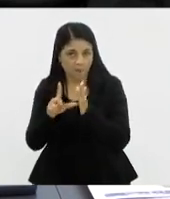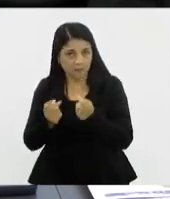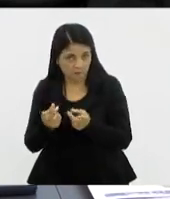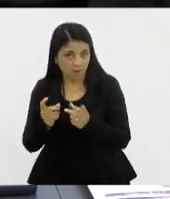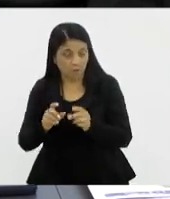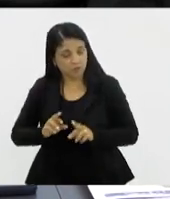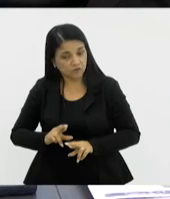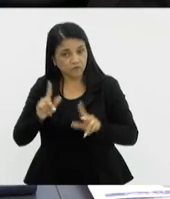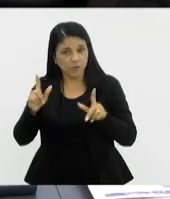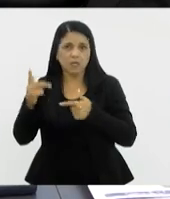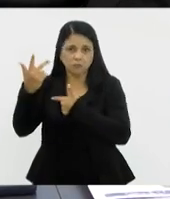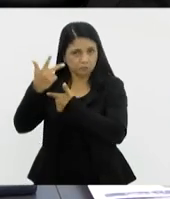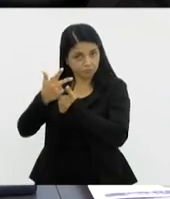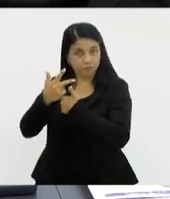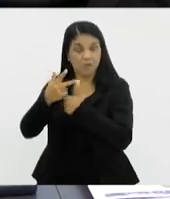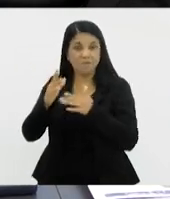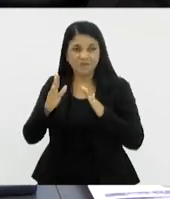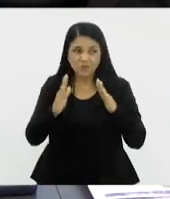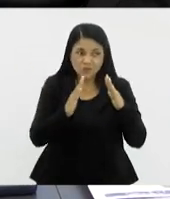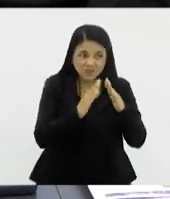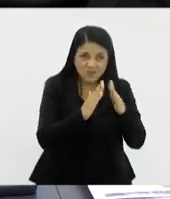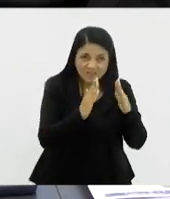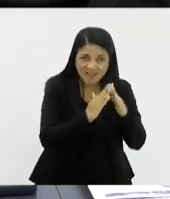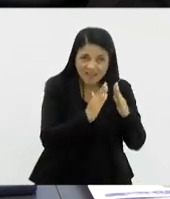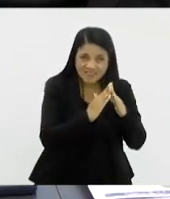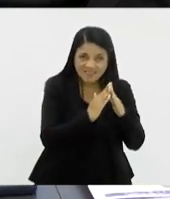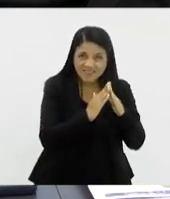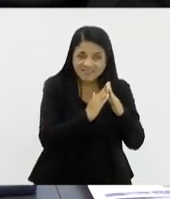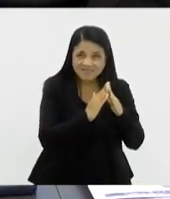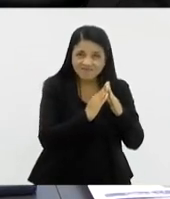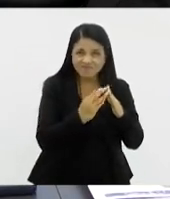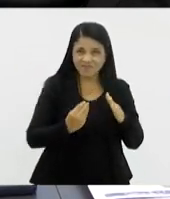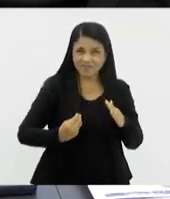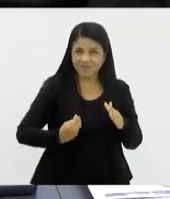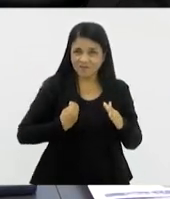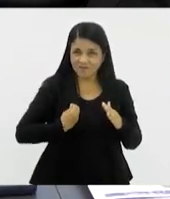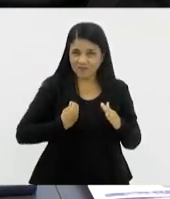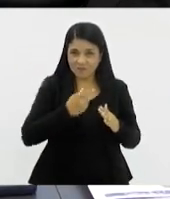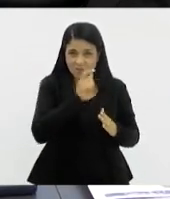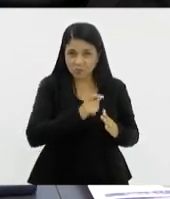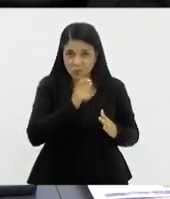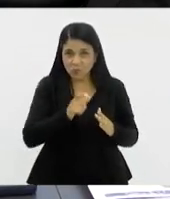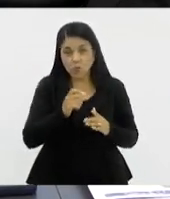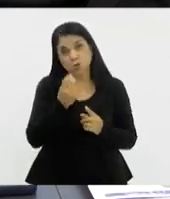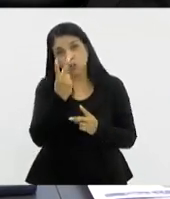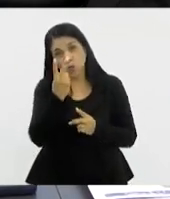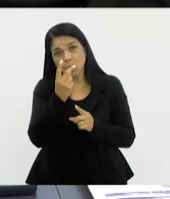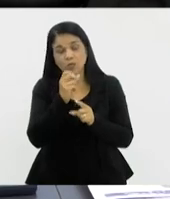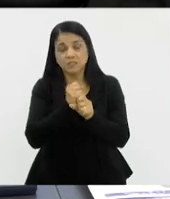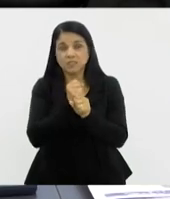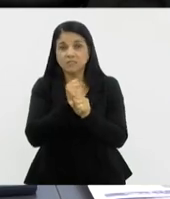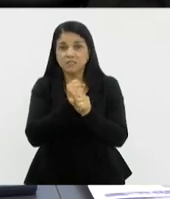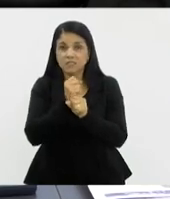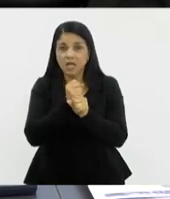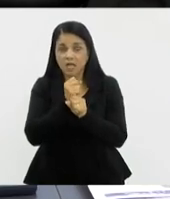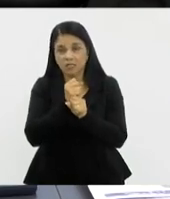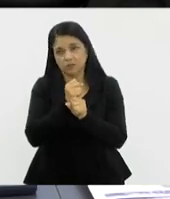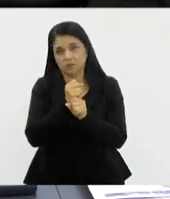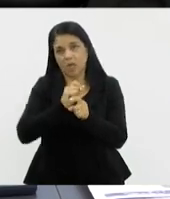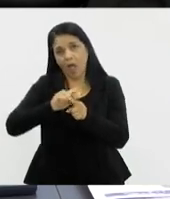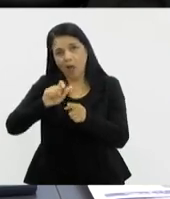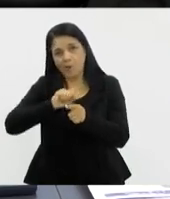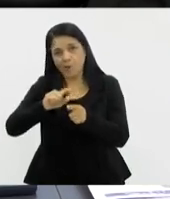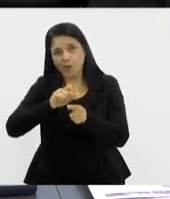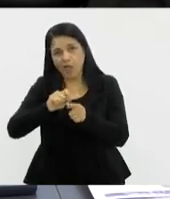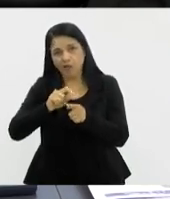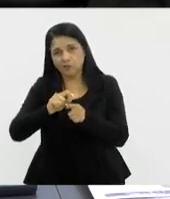Mas os imóveis residenciais, se eu só loco um imóvel por 2 anos para a sua residência, por